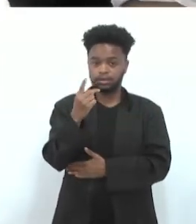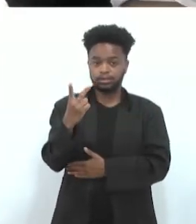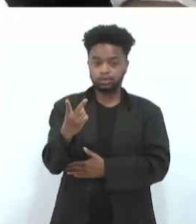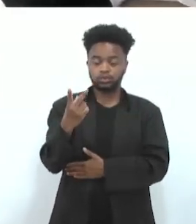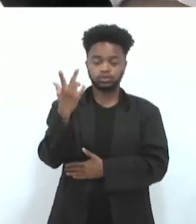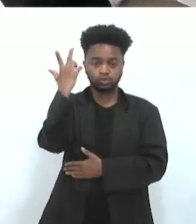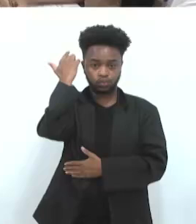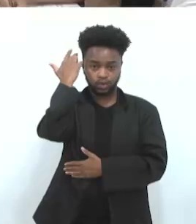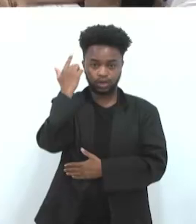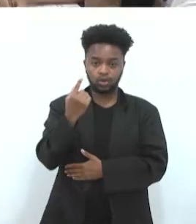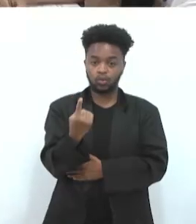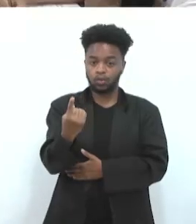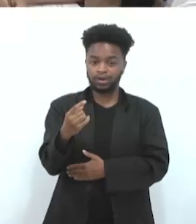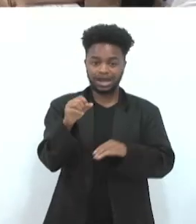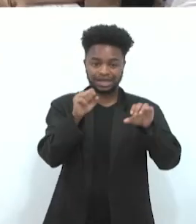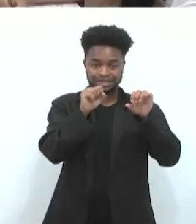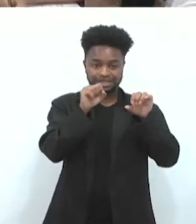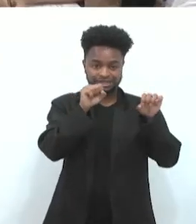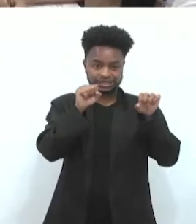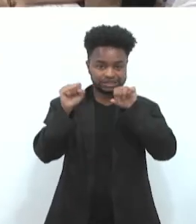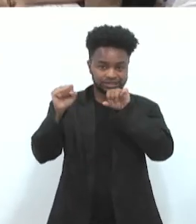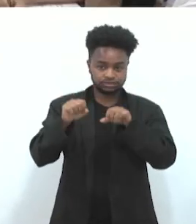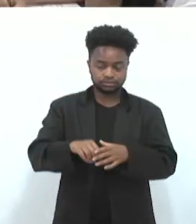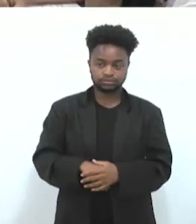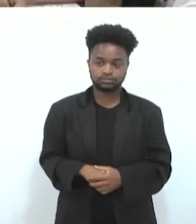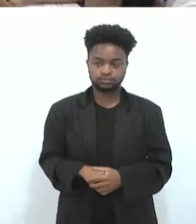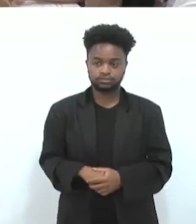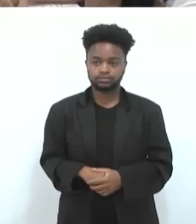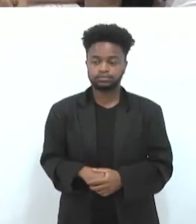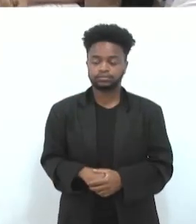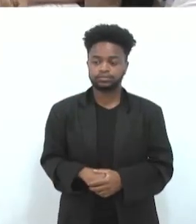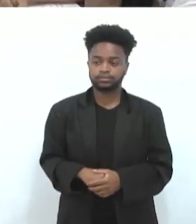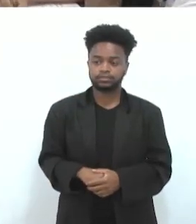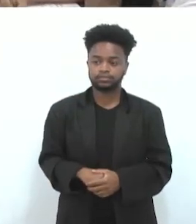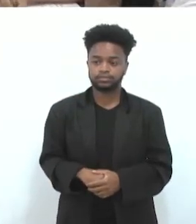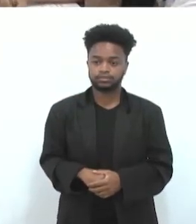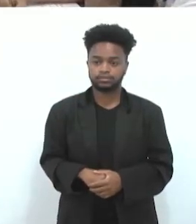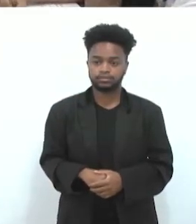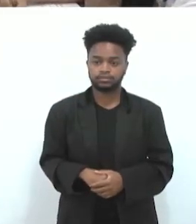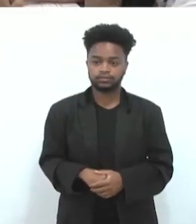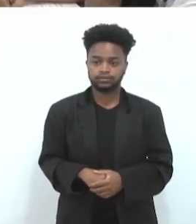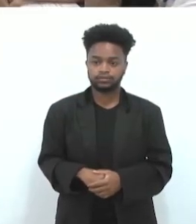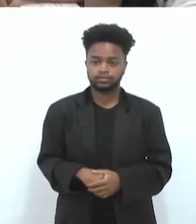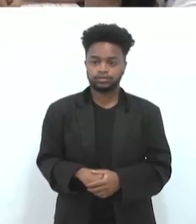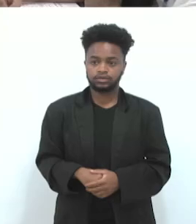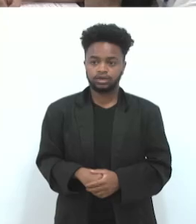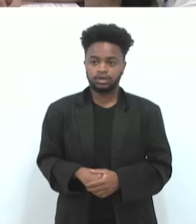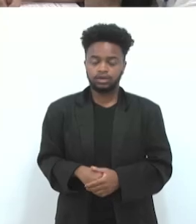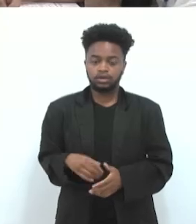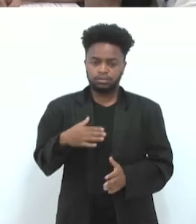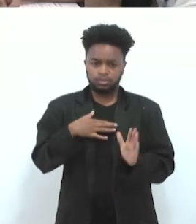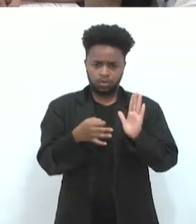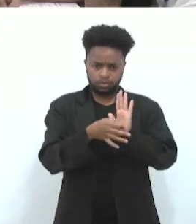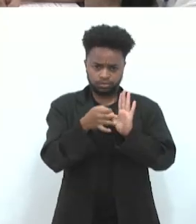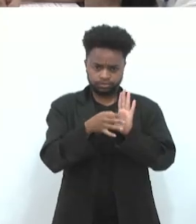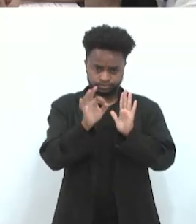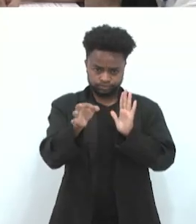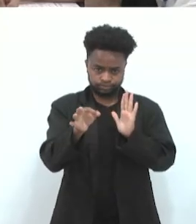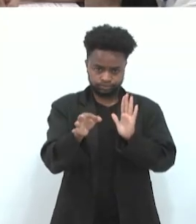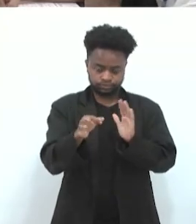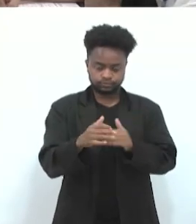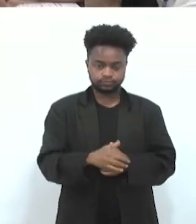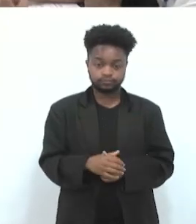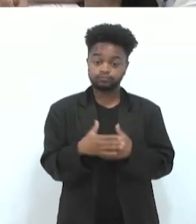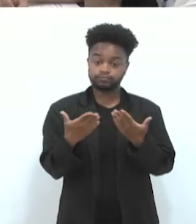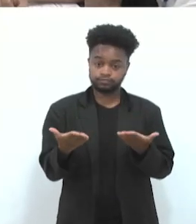só. Lá na roça esse código ele é... Então eu vou fazer o Aqui seguinte. não é a roça, Como companheiro. o parecer é meu, né? Como o parecer é meu, eu